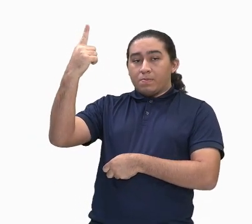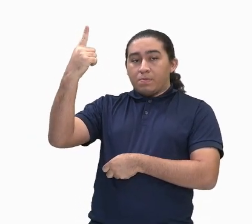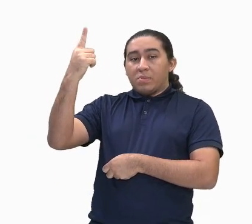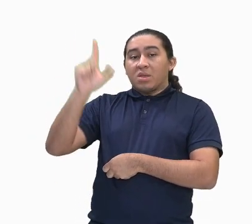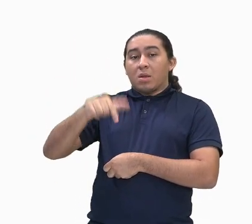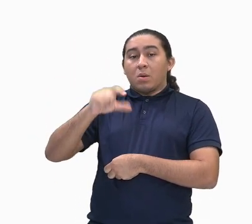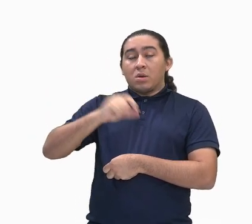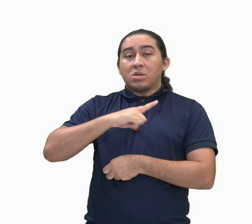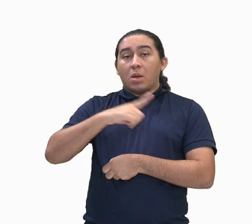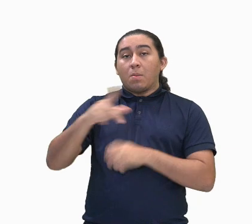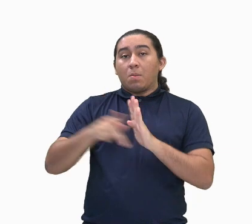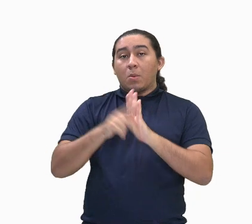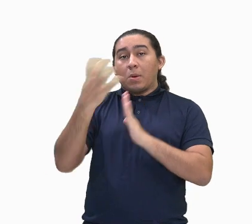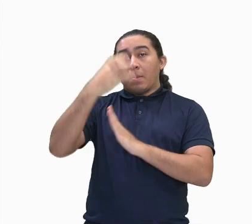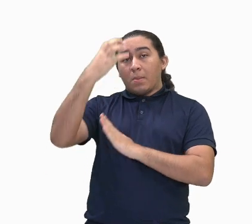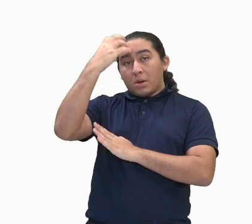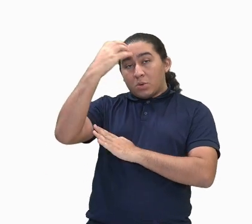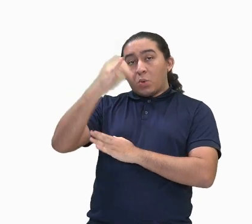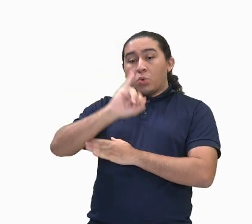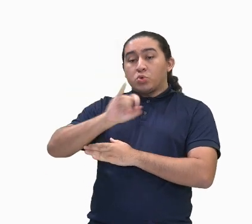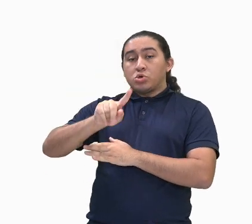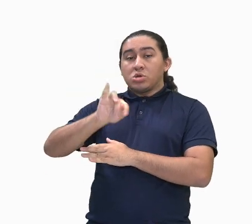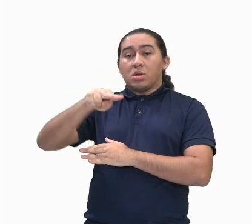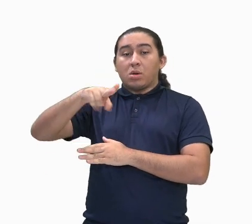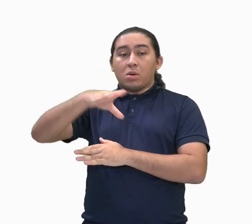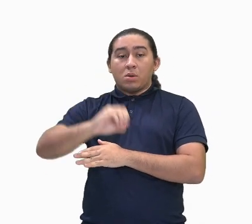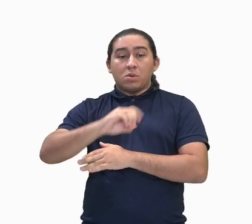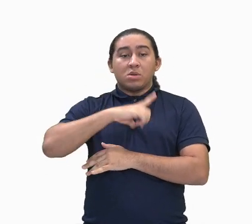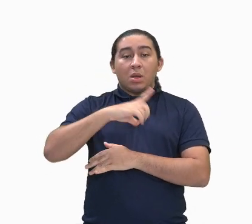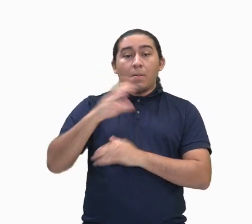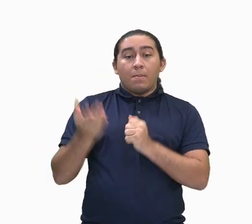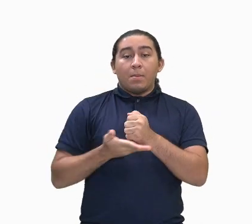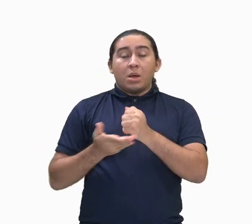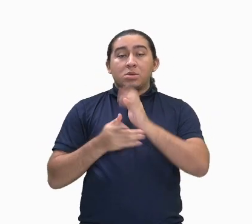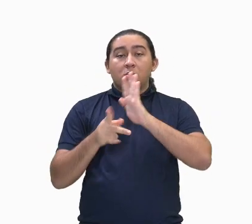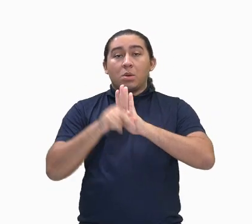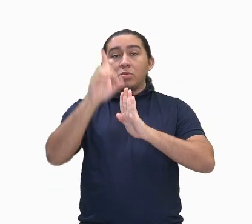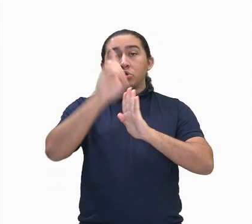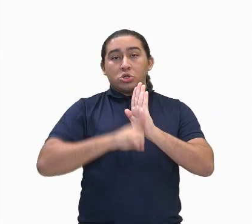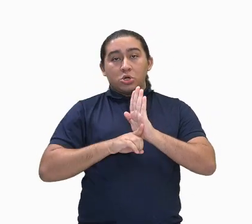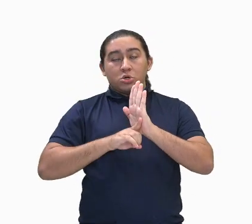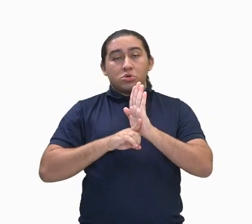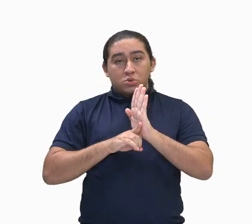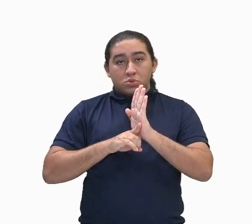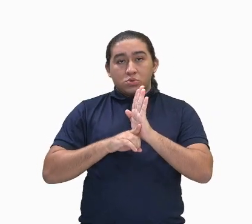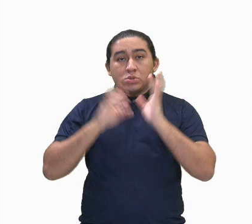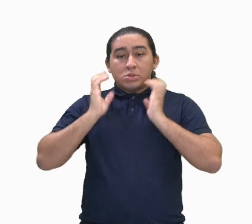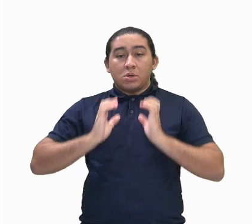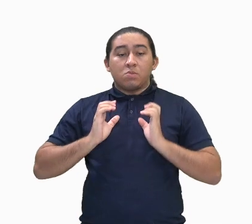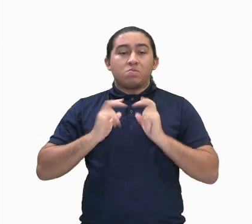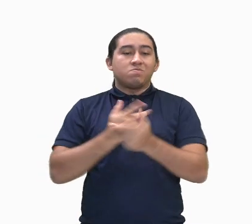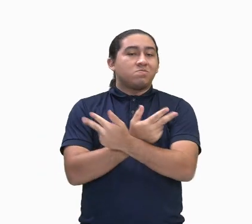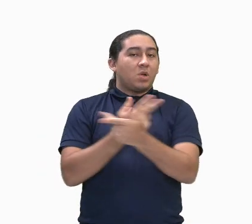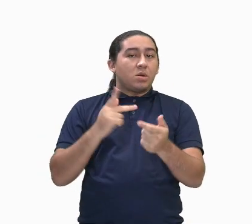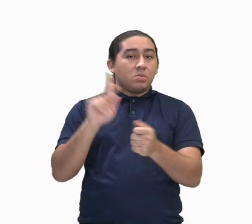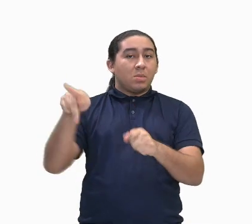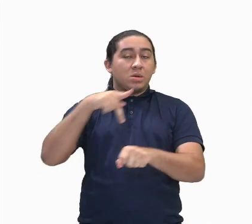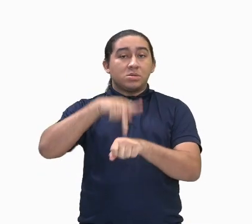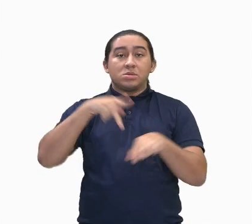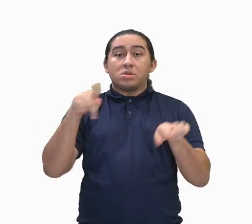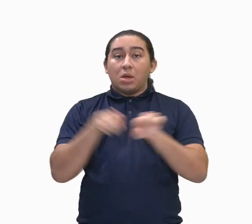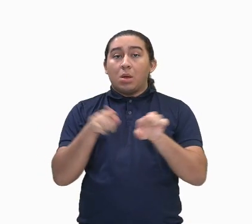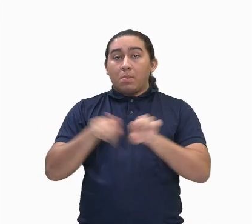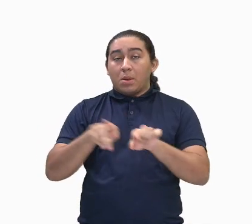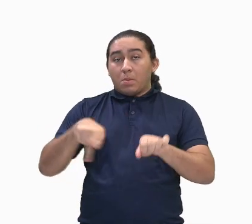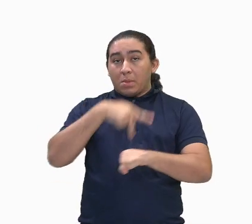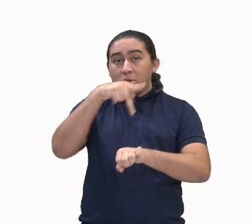sob o imperador Justiniano, serviu de base para o direito civil em muitos países, inclusive o Brasil. É